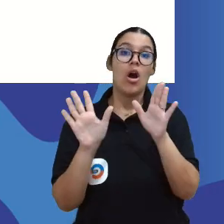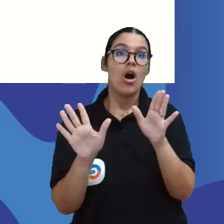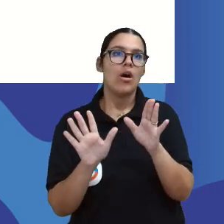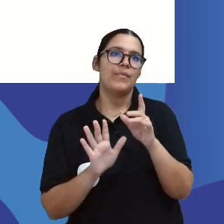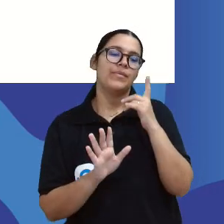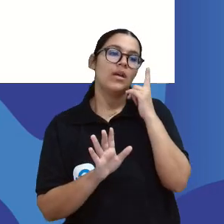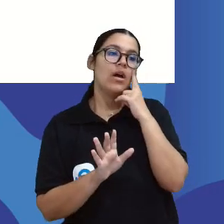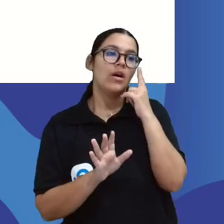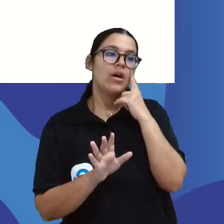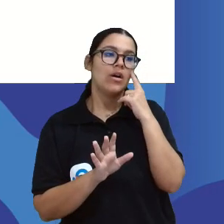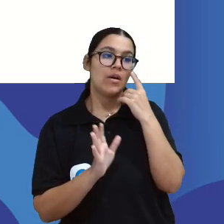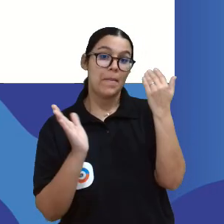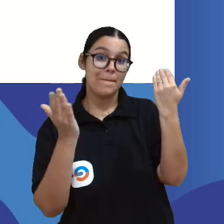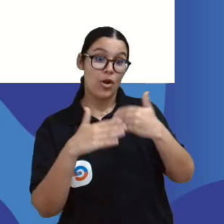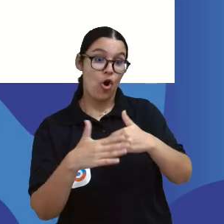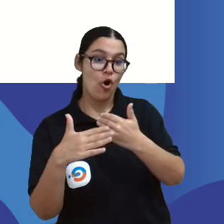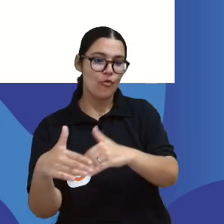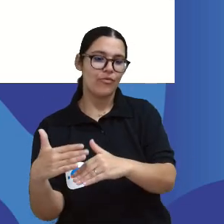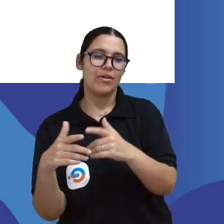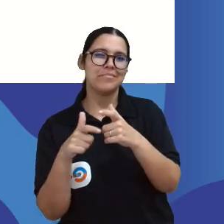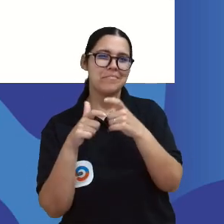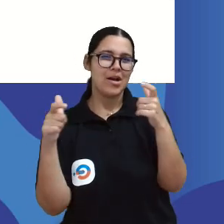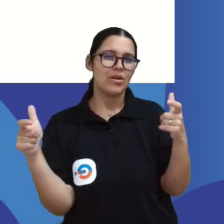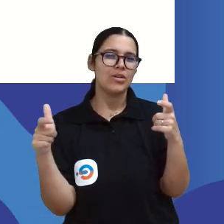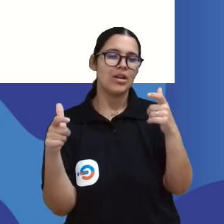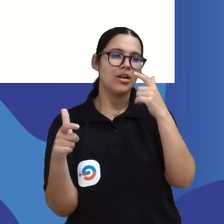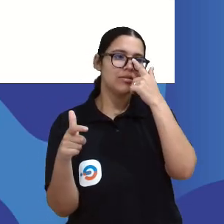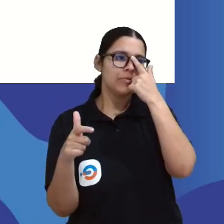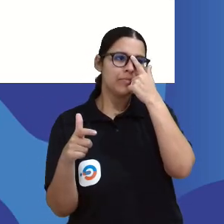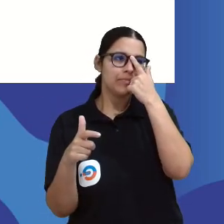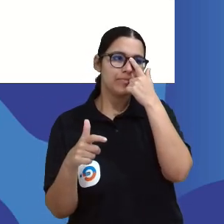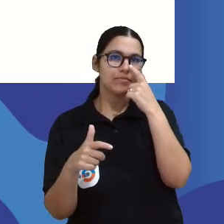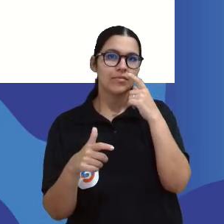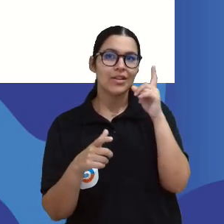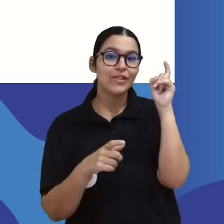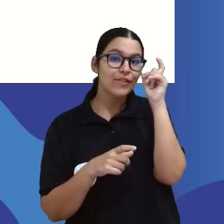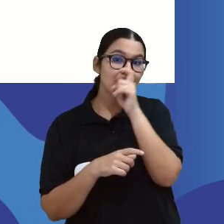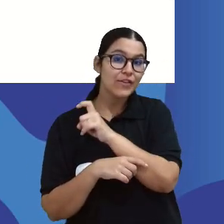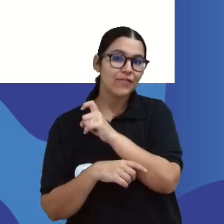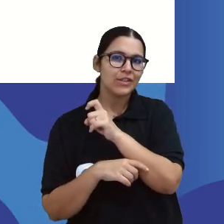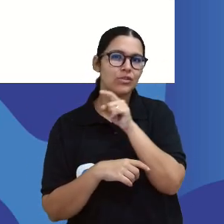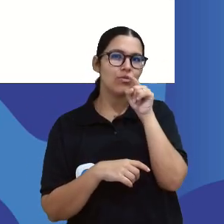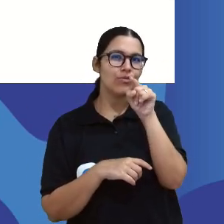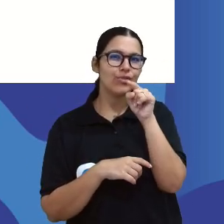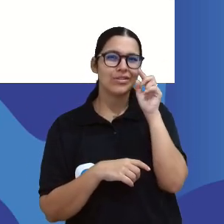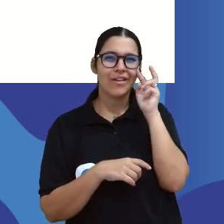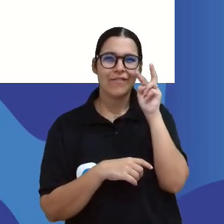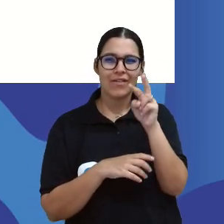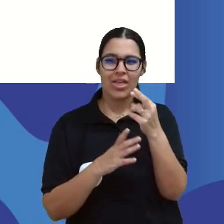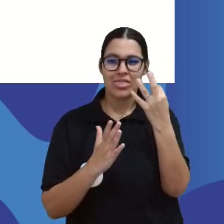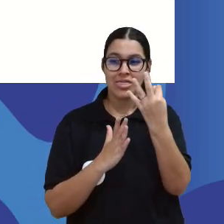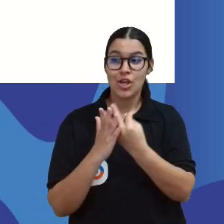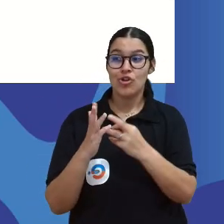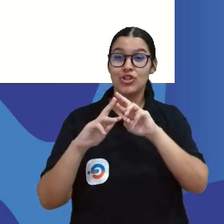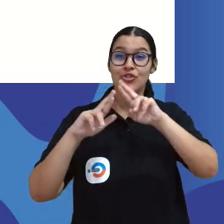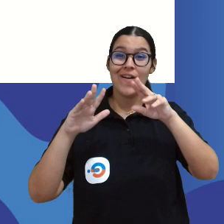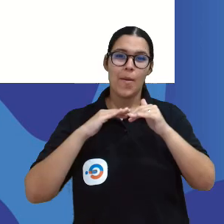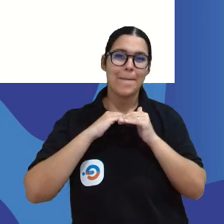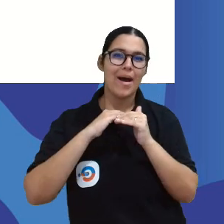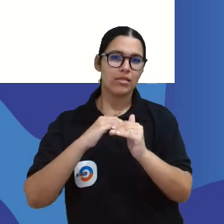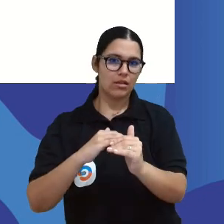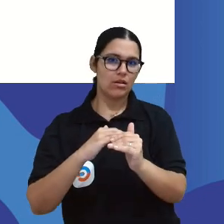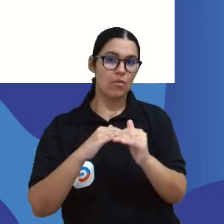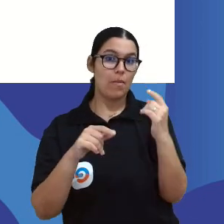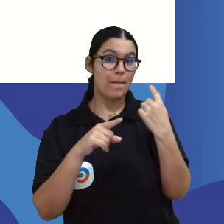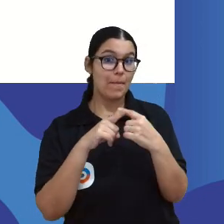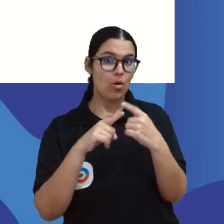encontrar nas provas de vocês algum texto que não siga um padrão. E o padrão de um texto argumentativo é